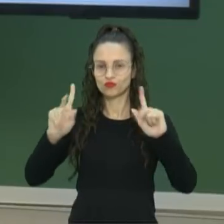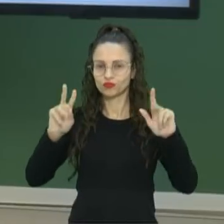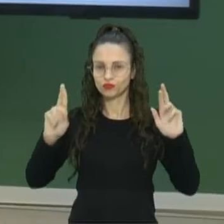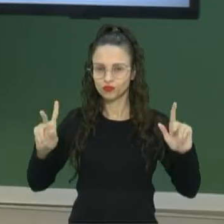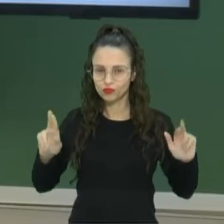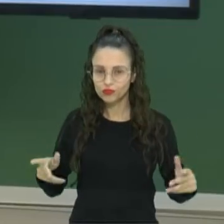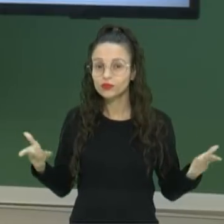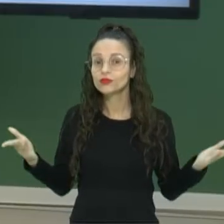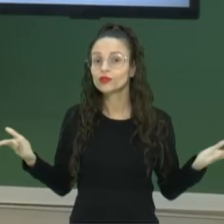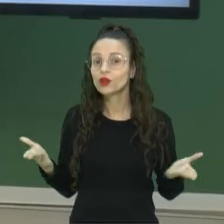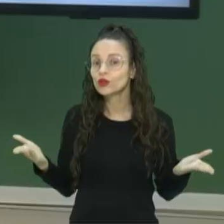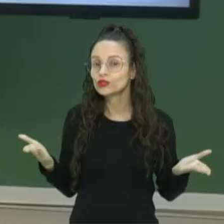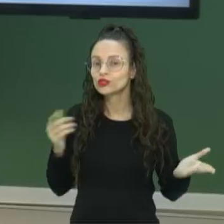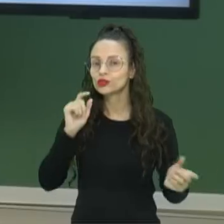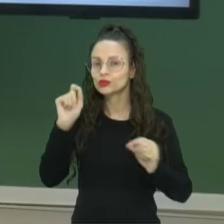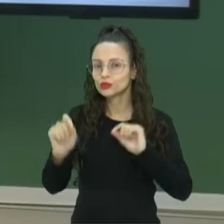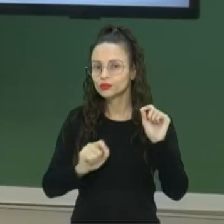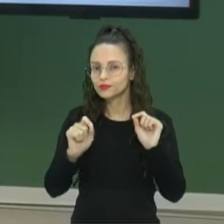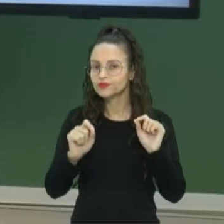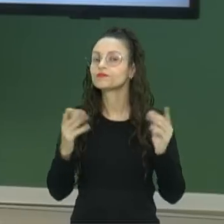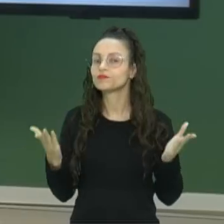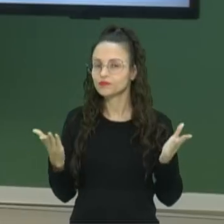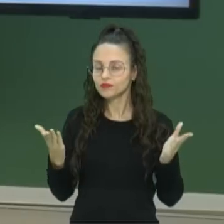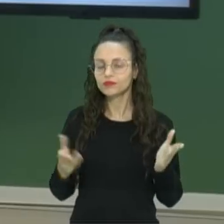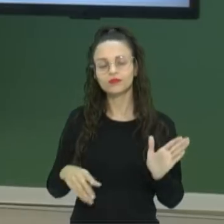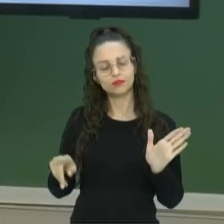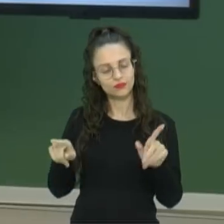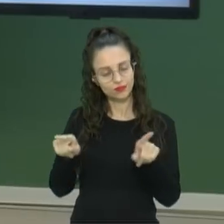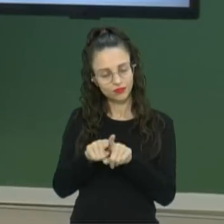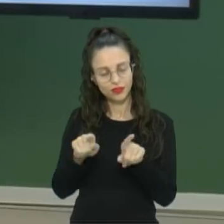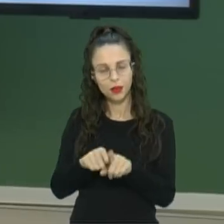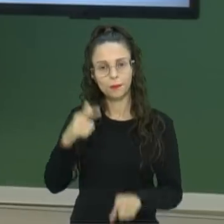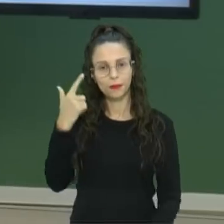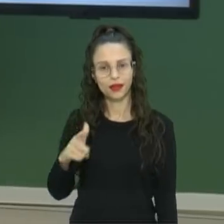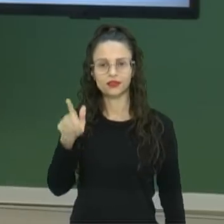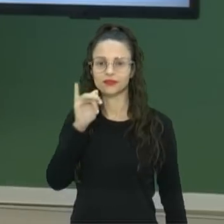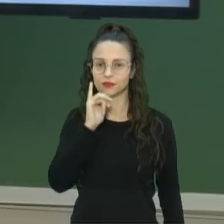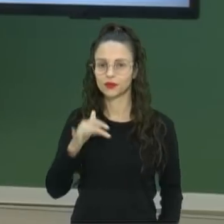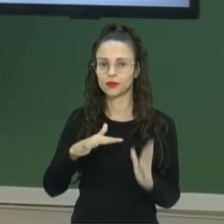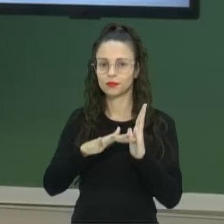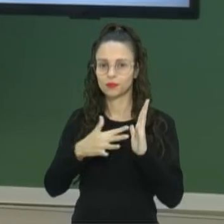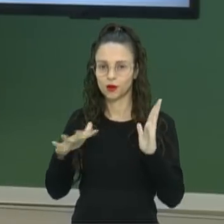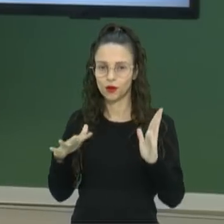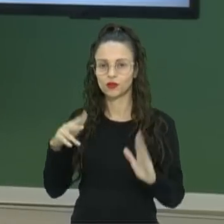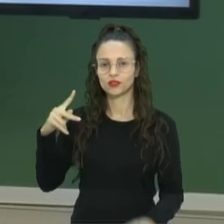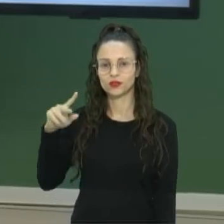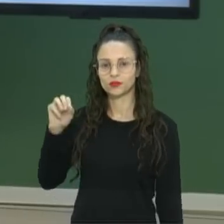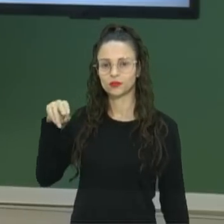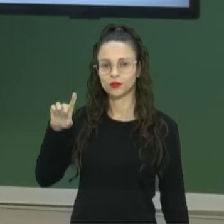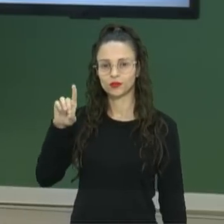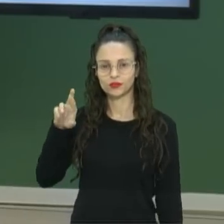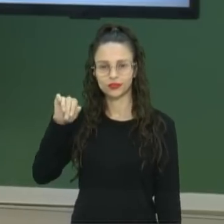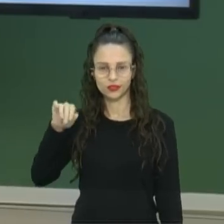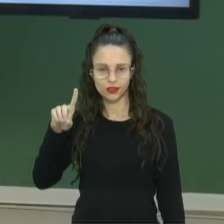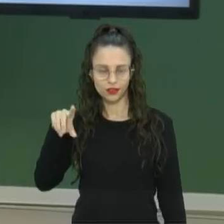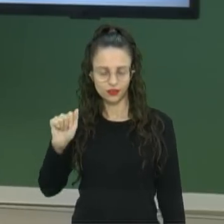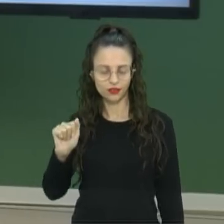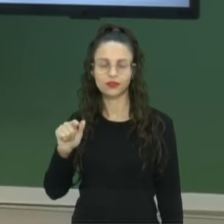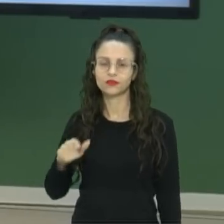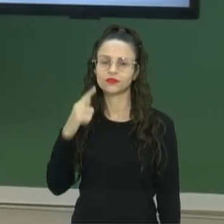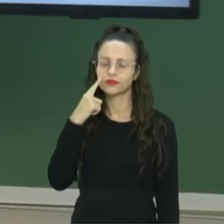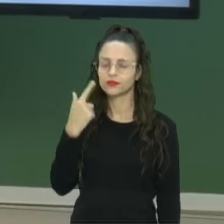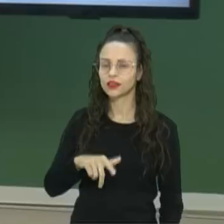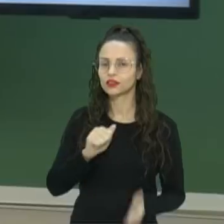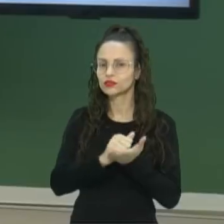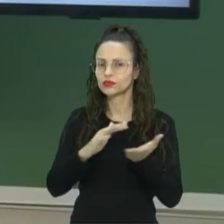Professor, e hoje o que nós vamos ver? Nós vamos trabalhar com mais alguns exemplos de média aritmética, com algumas aplicações para que a gente